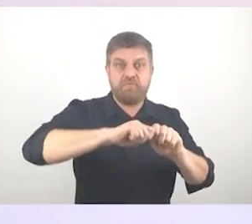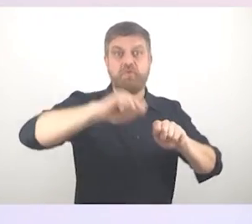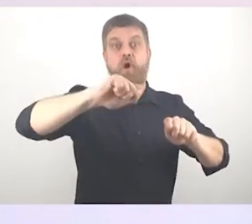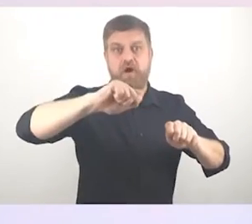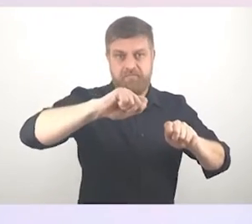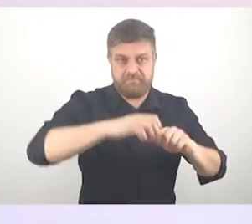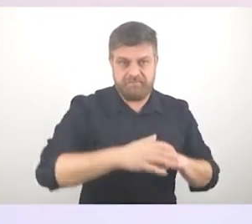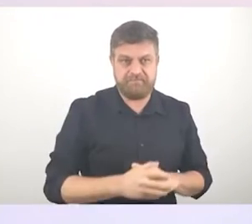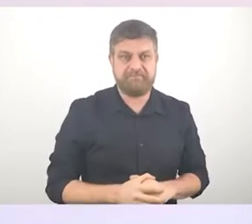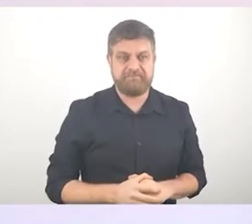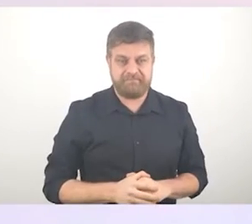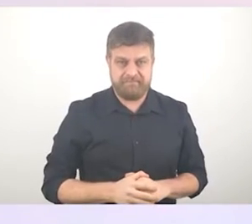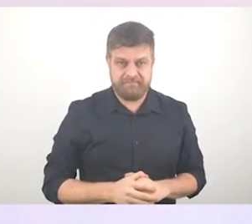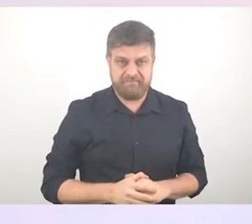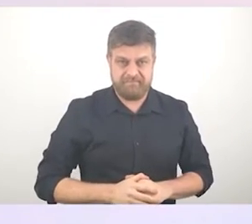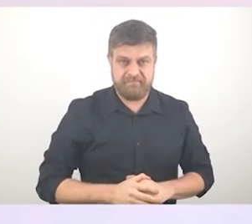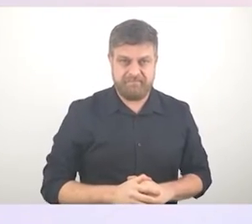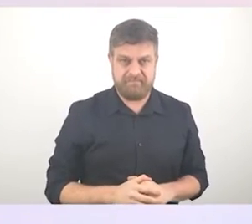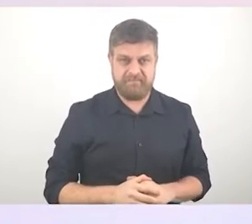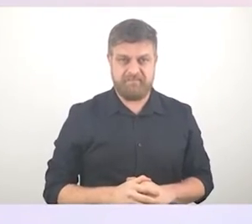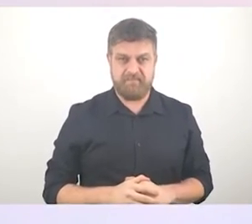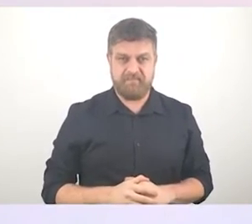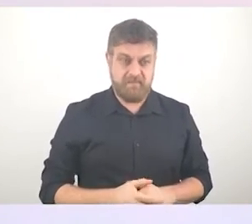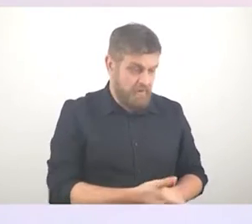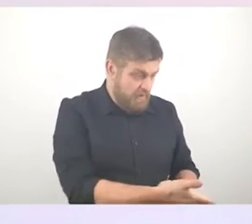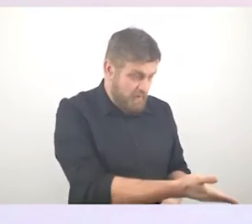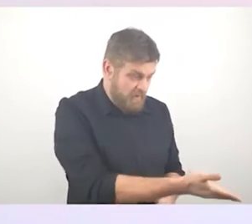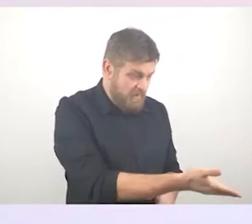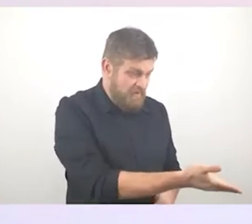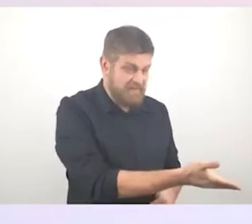Tá bom? Ó, dá um nó aqui por dentro.